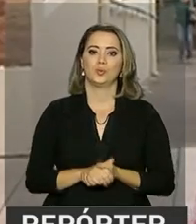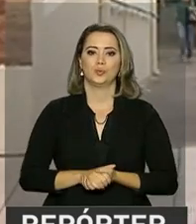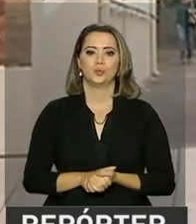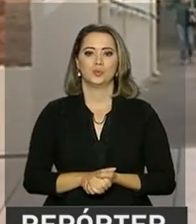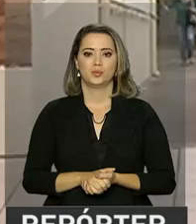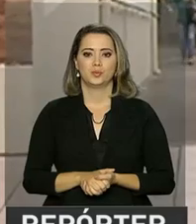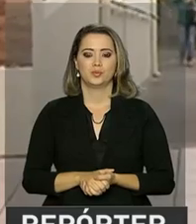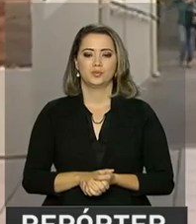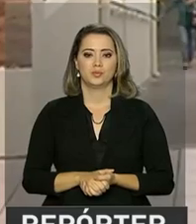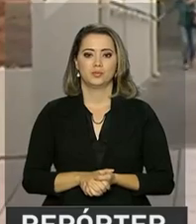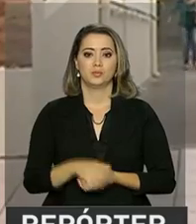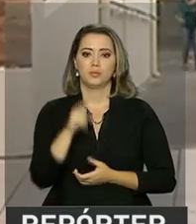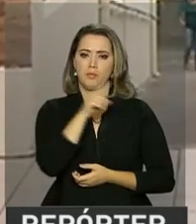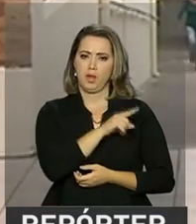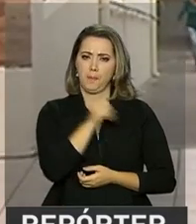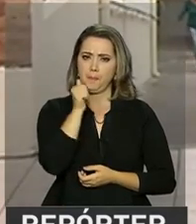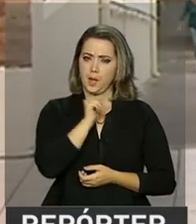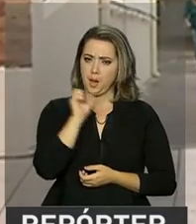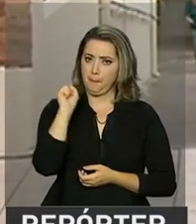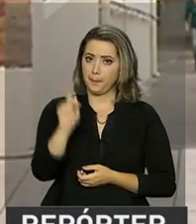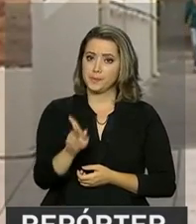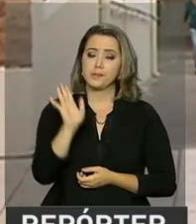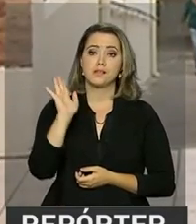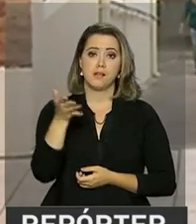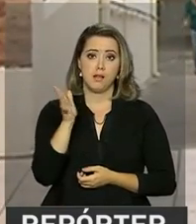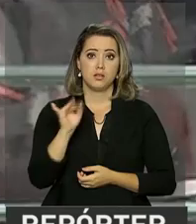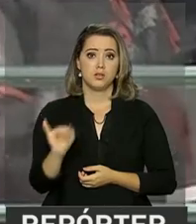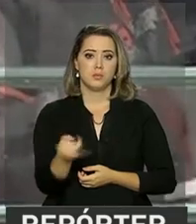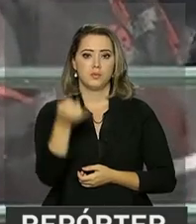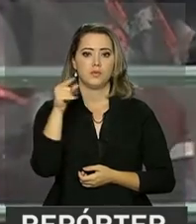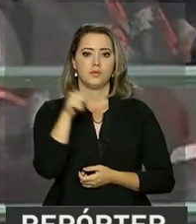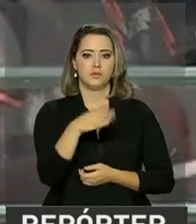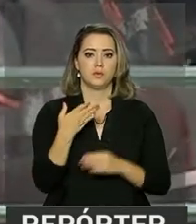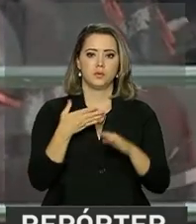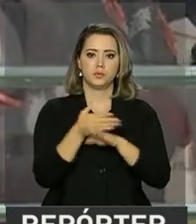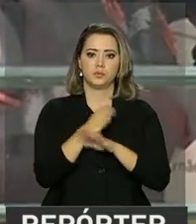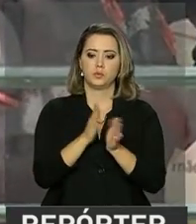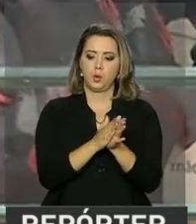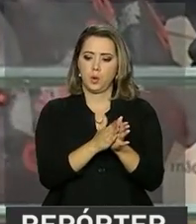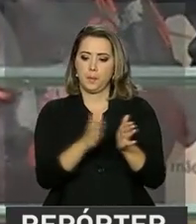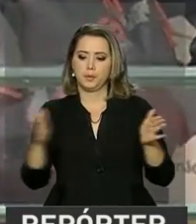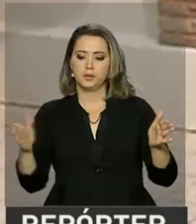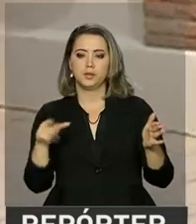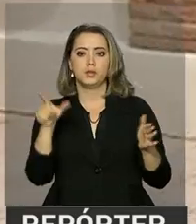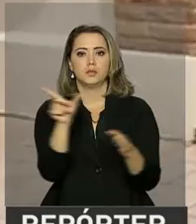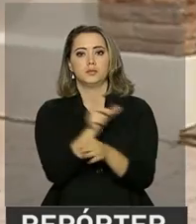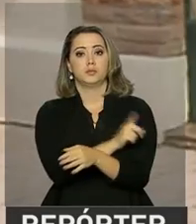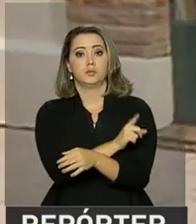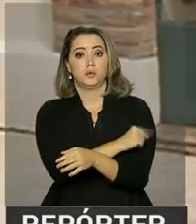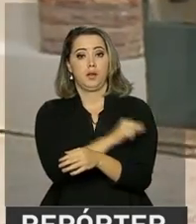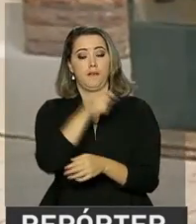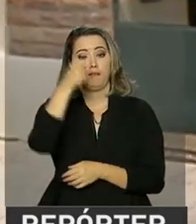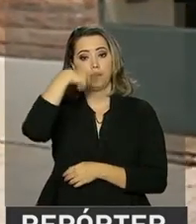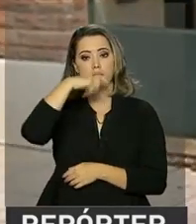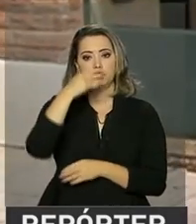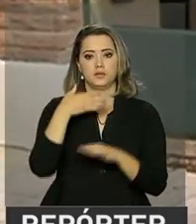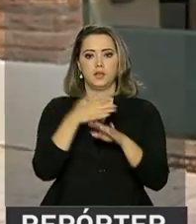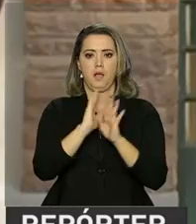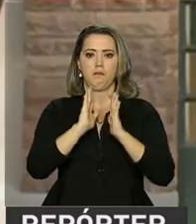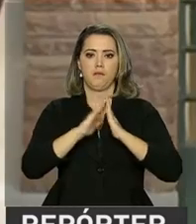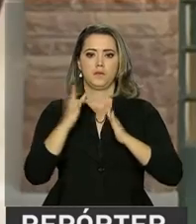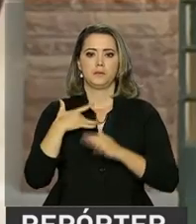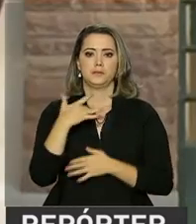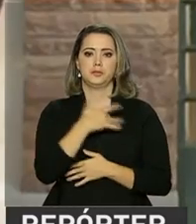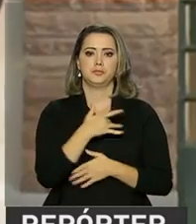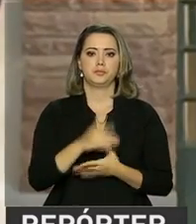junho a aposentada Maris Perini Aproveitou a prorrogação da campanha Nacional de vacinação contra a gripe e foi ao posto de saúde